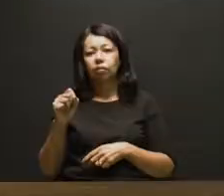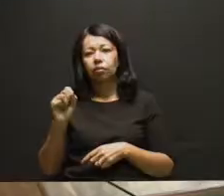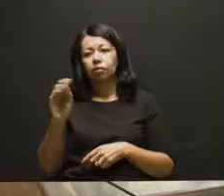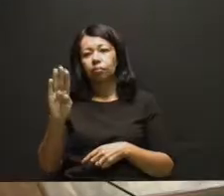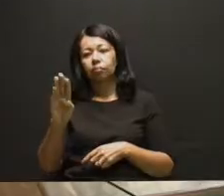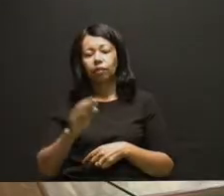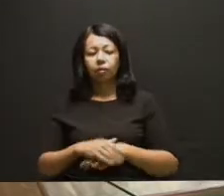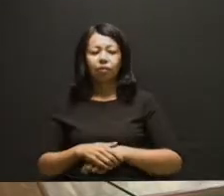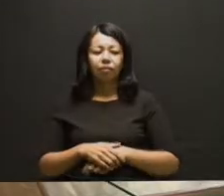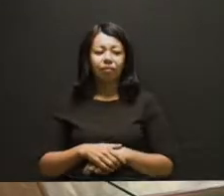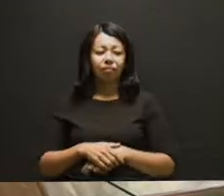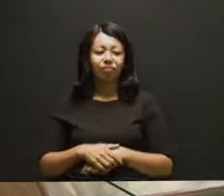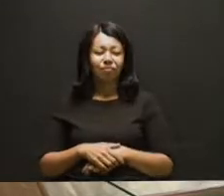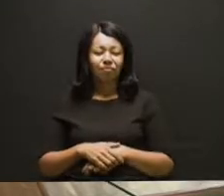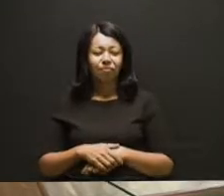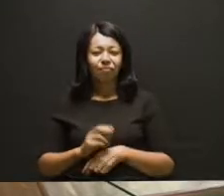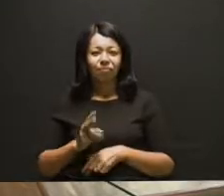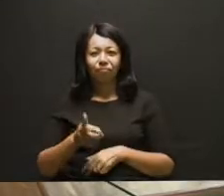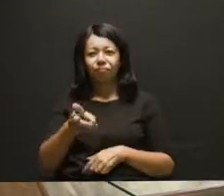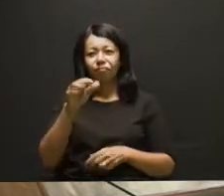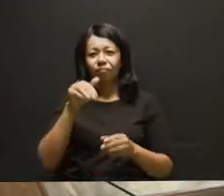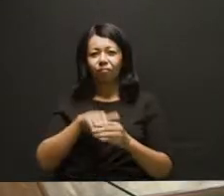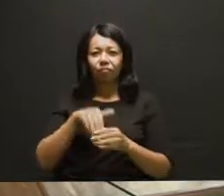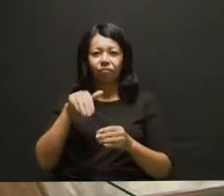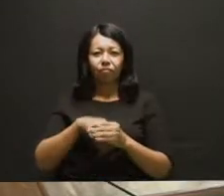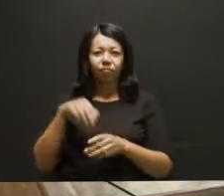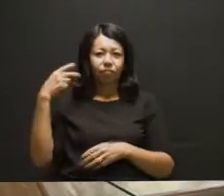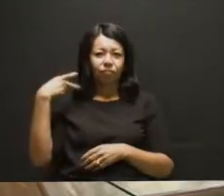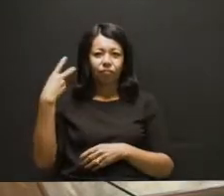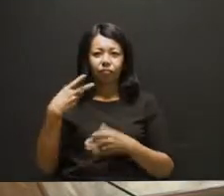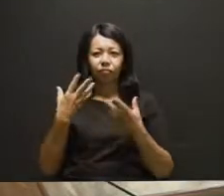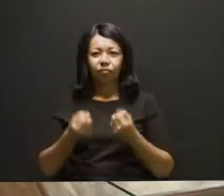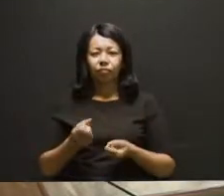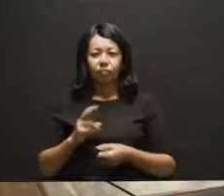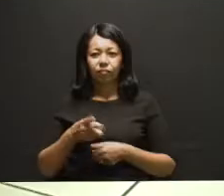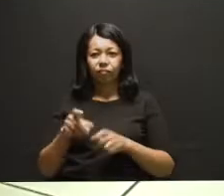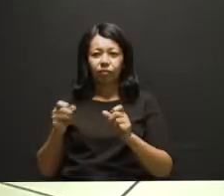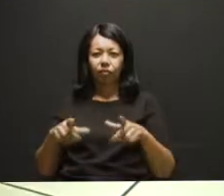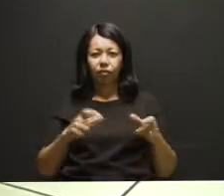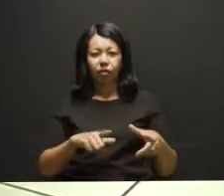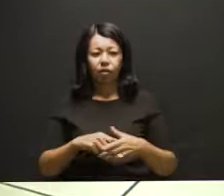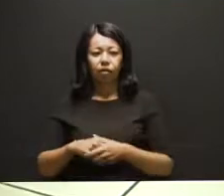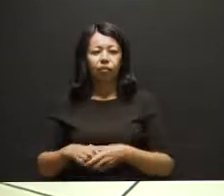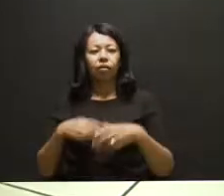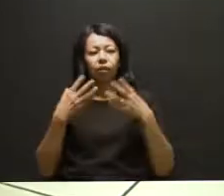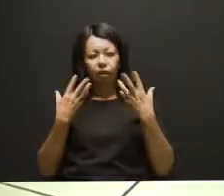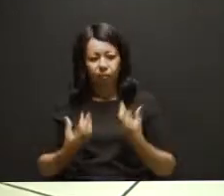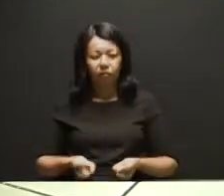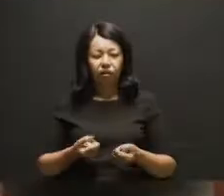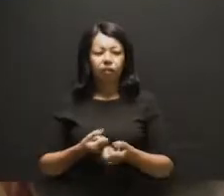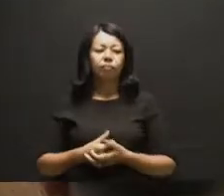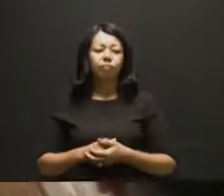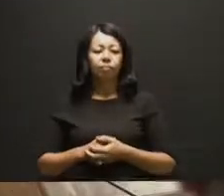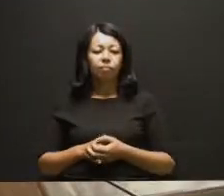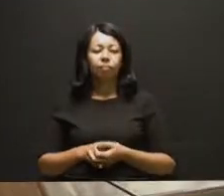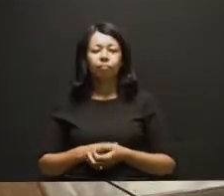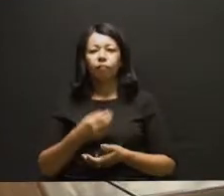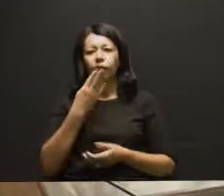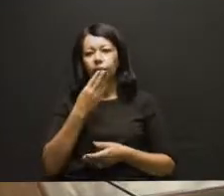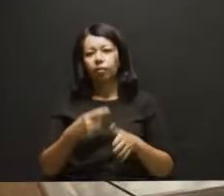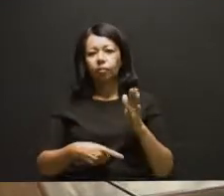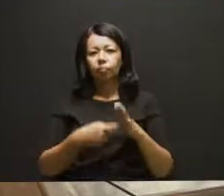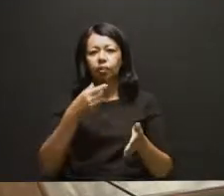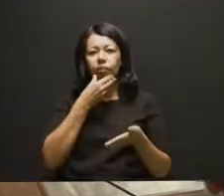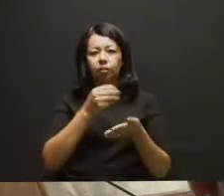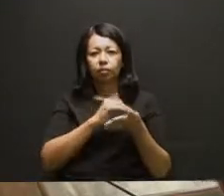continua em votação os vereadores que forem para a formação permanente como se encontra aprovado solicita ao